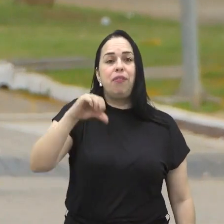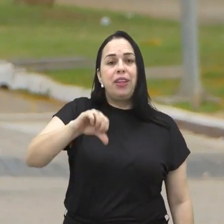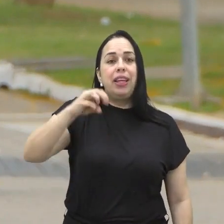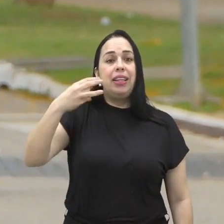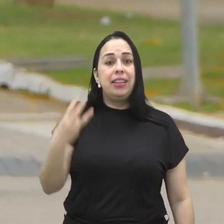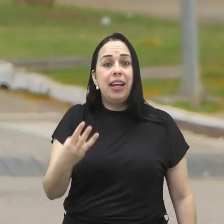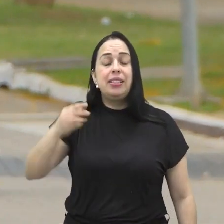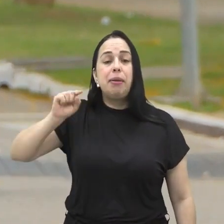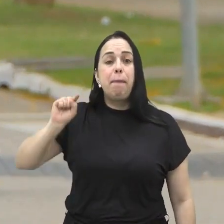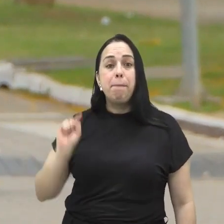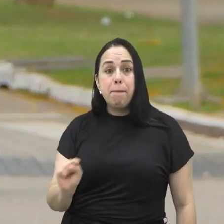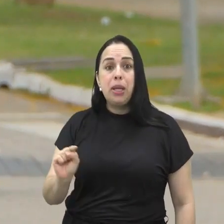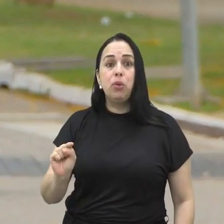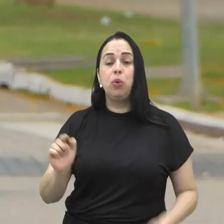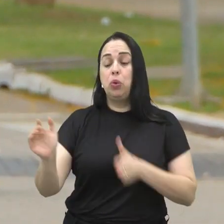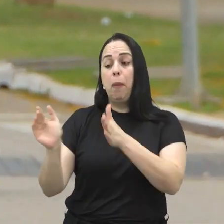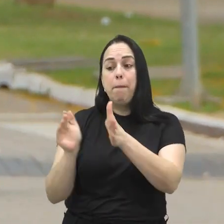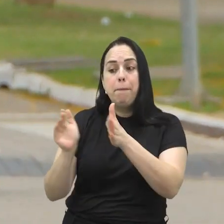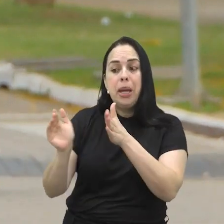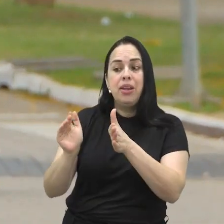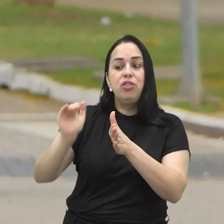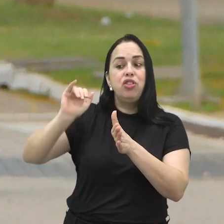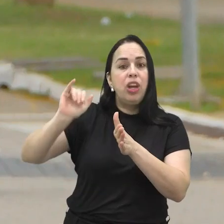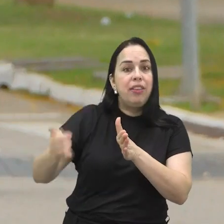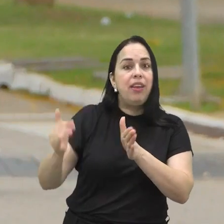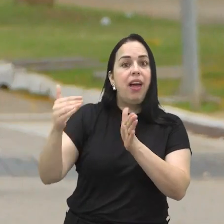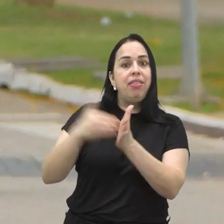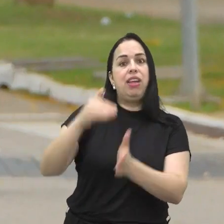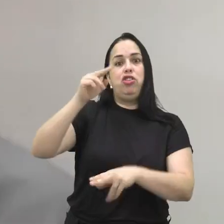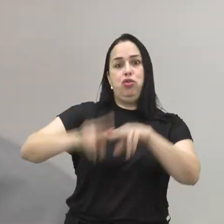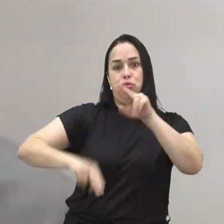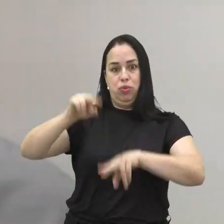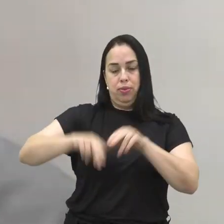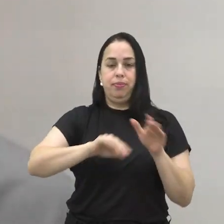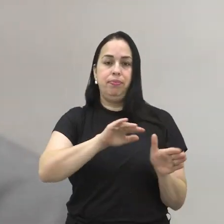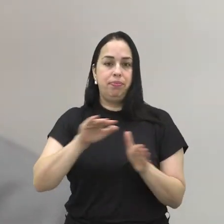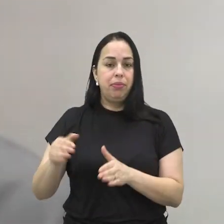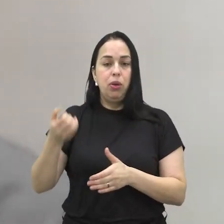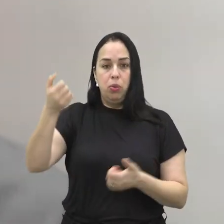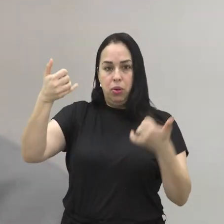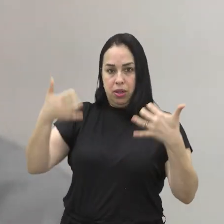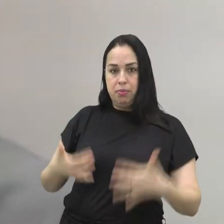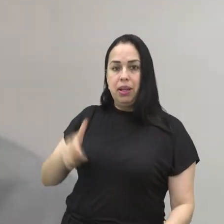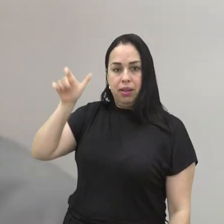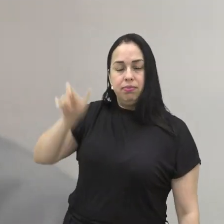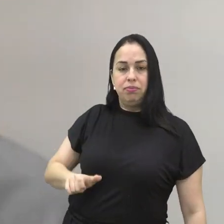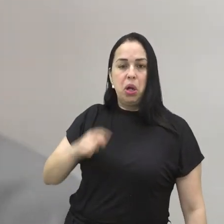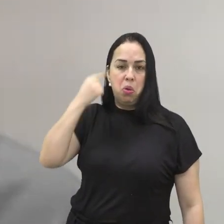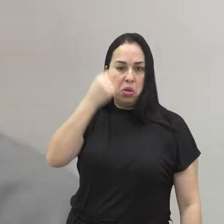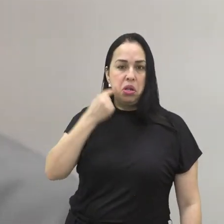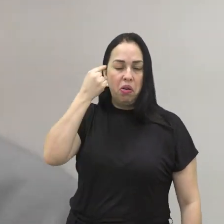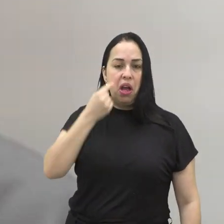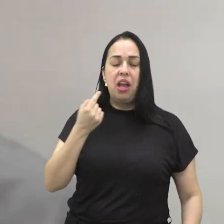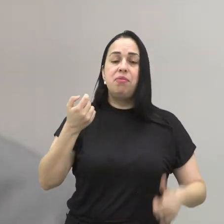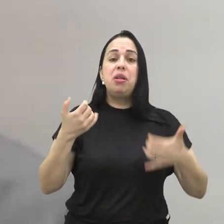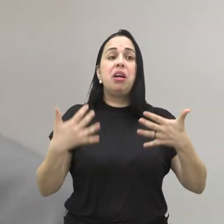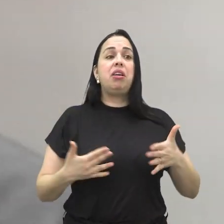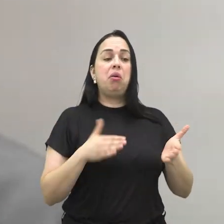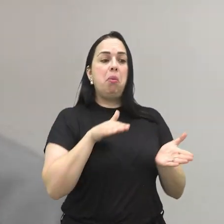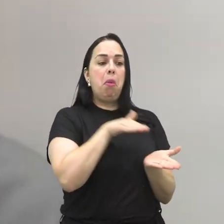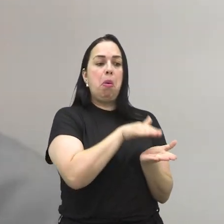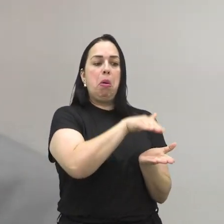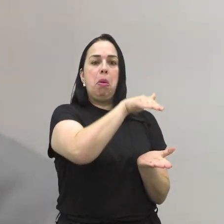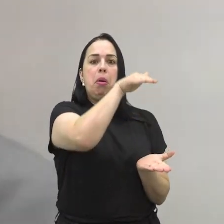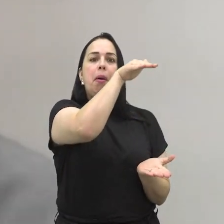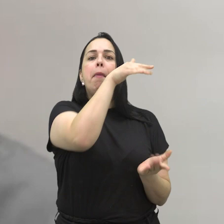693 mil registros só nos primeiros 6 meses desse ano. Esse advogado explica que esse crescimento da demanda